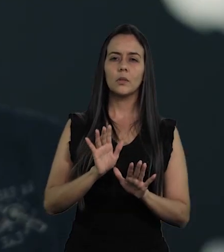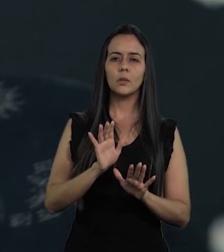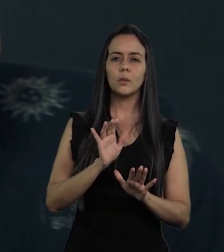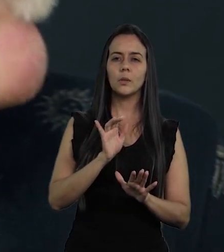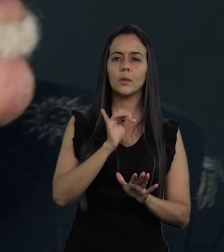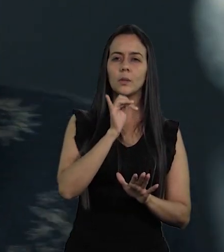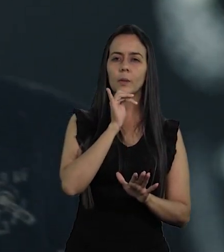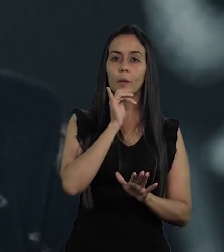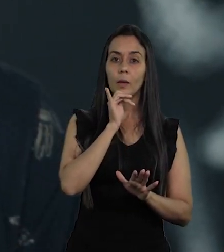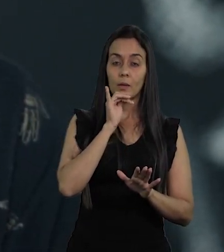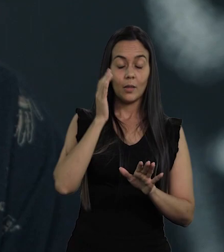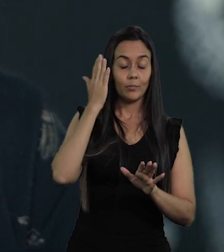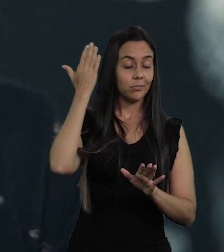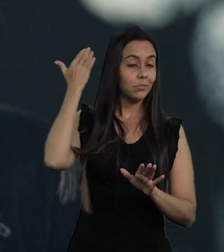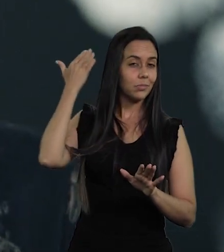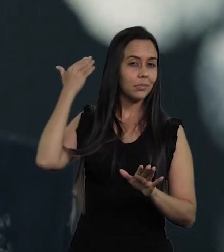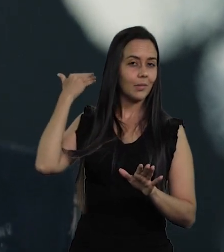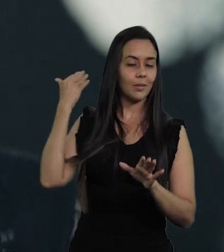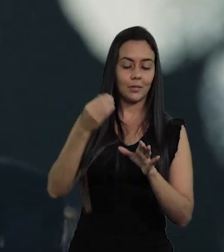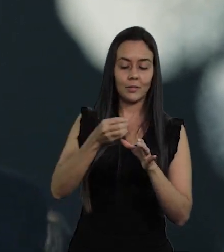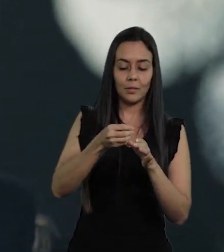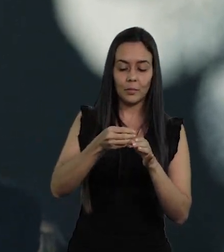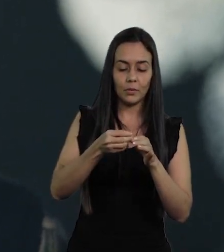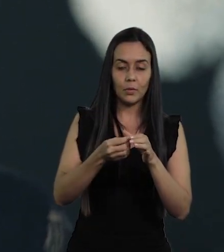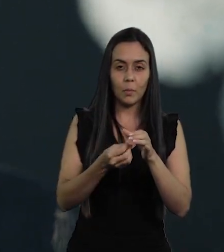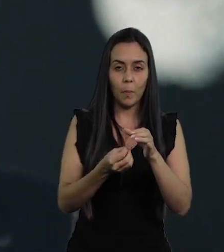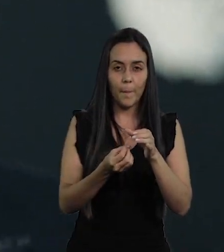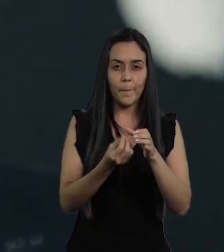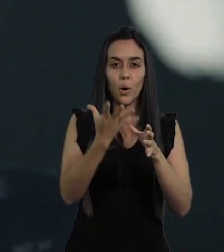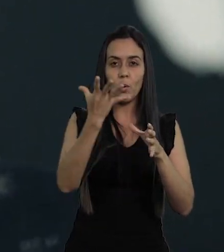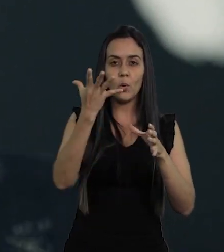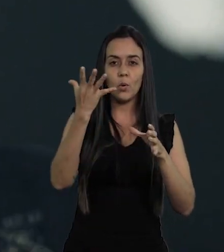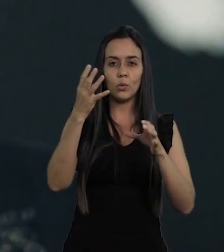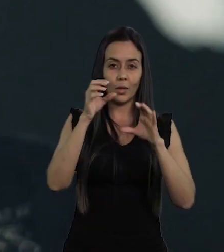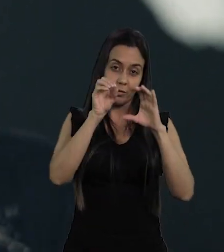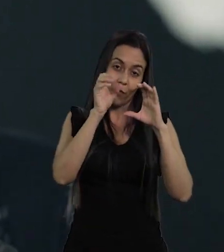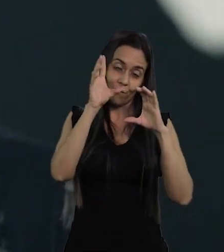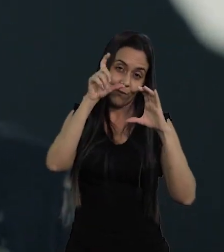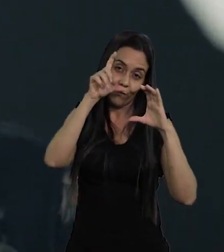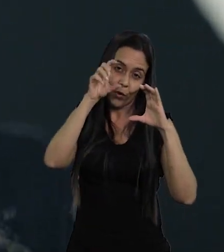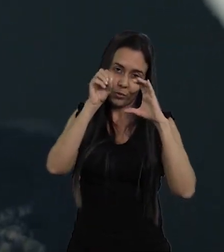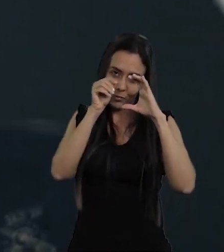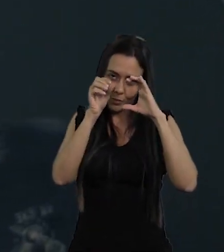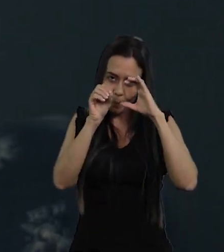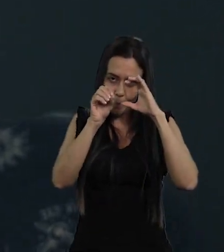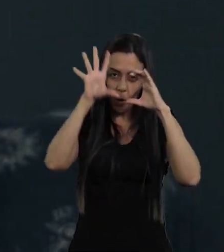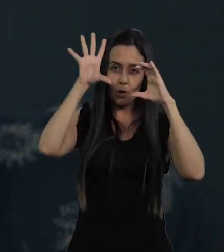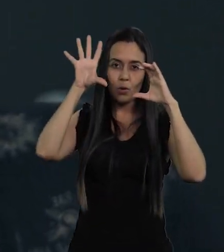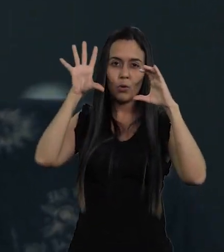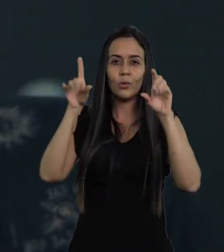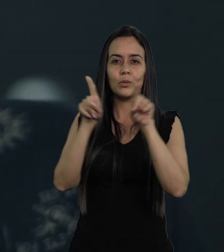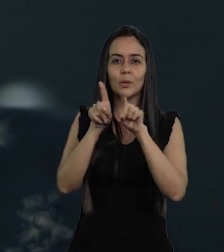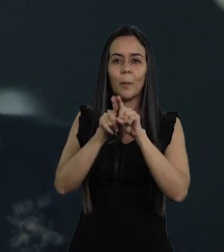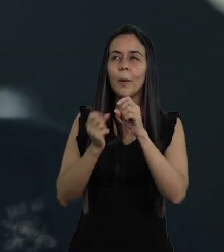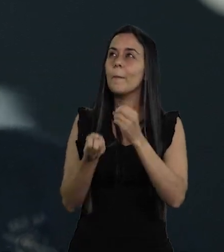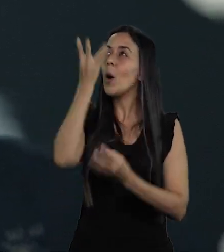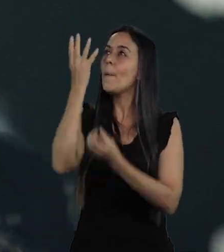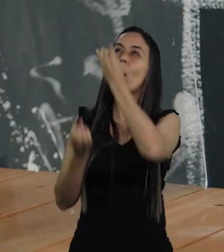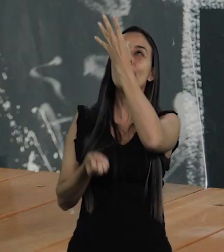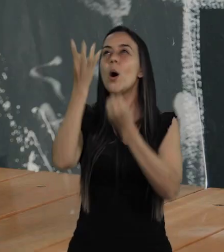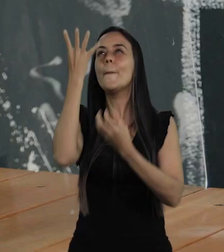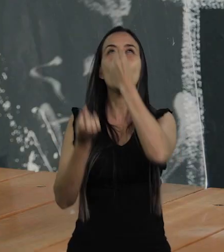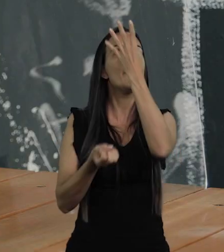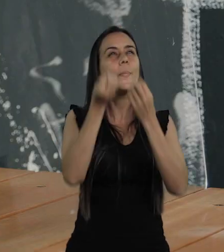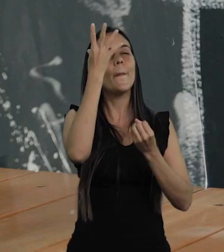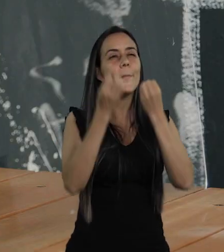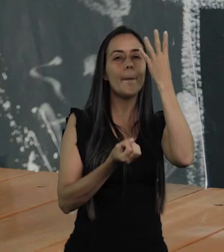da pólvora, você pegar os chineses, né, com toda essa arte ligada aos fogos de artifício, né, que